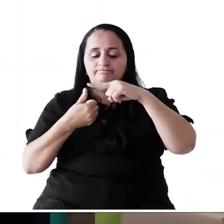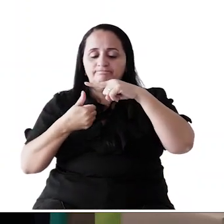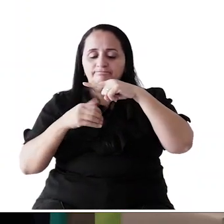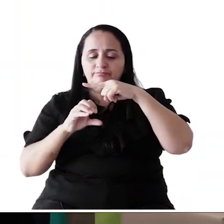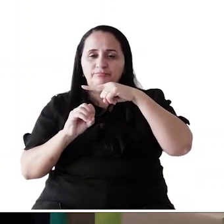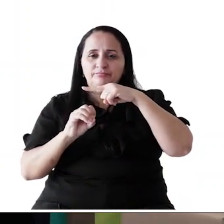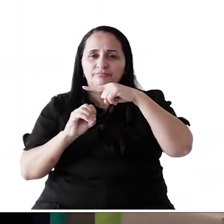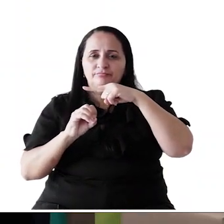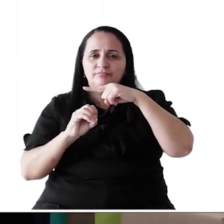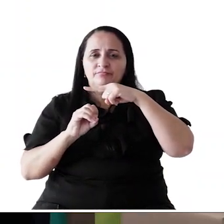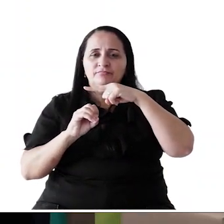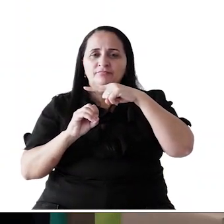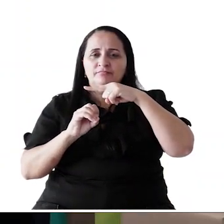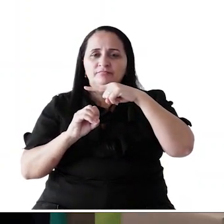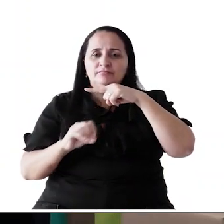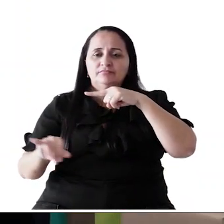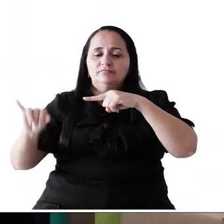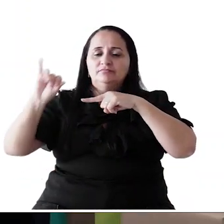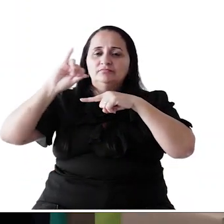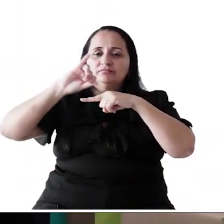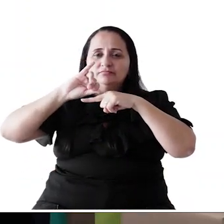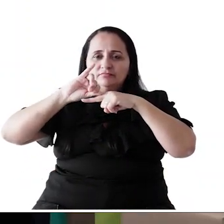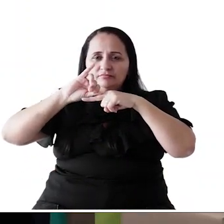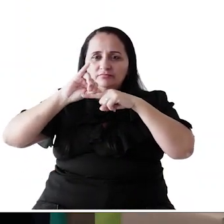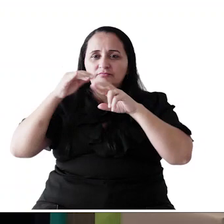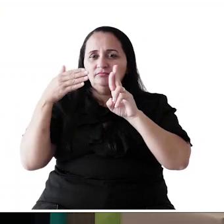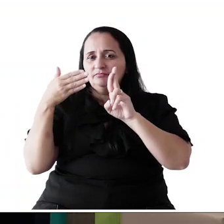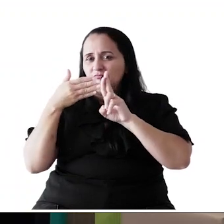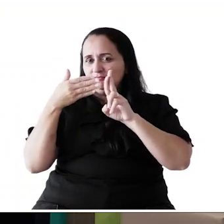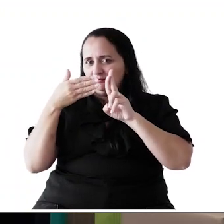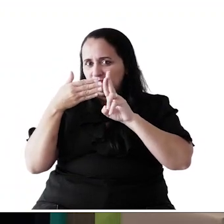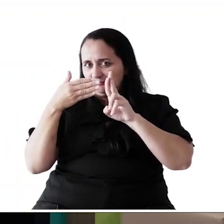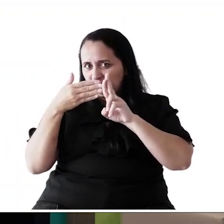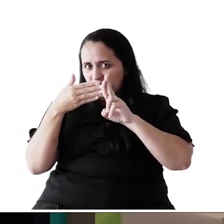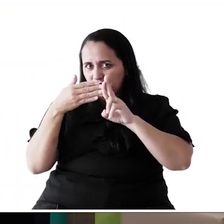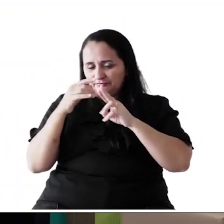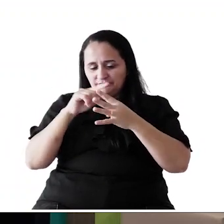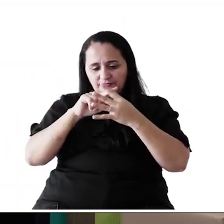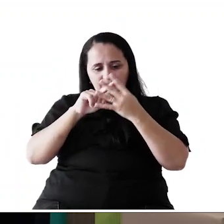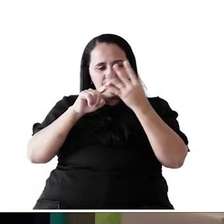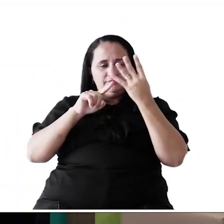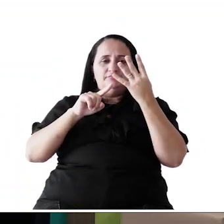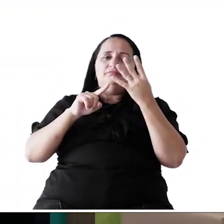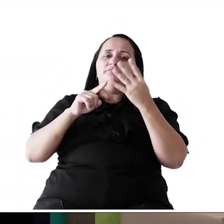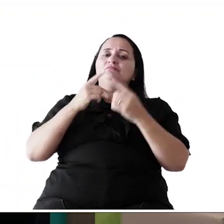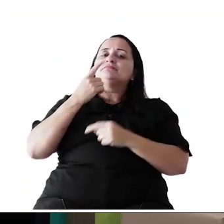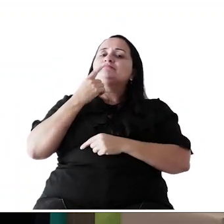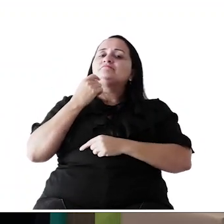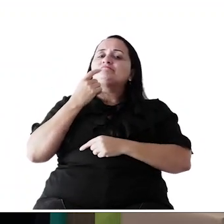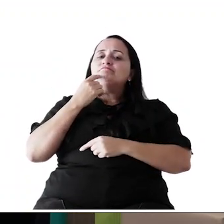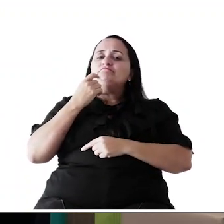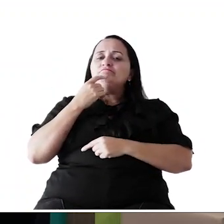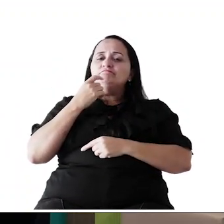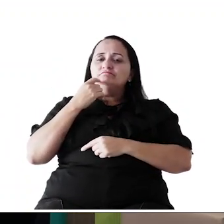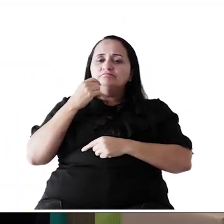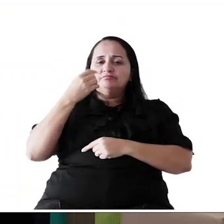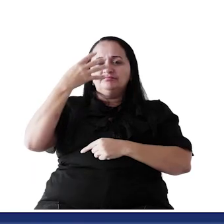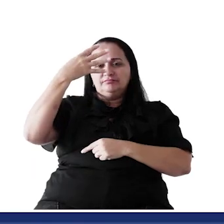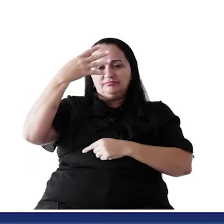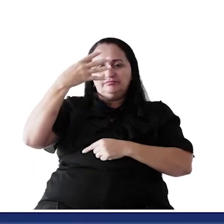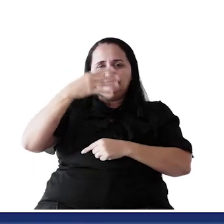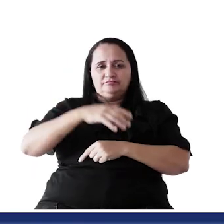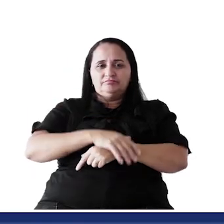10, mas a parte que representam apenas as maçãs vermelhas são 4.